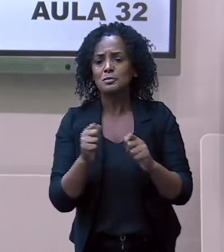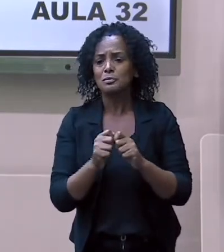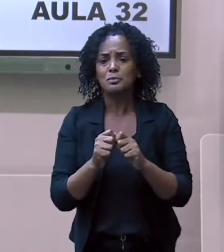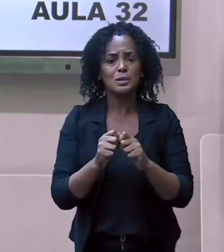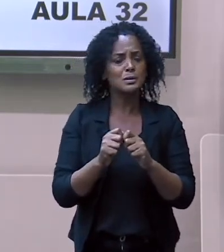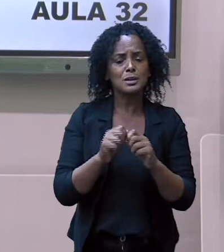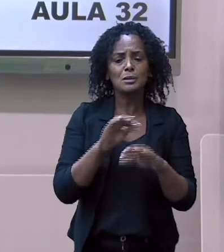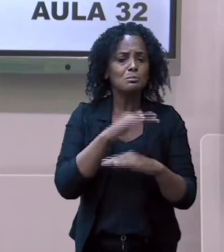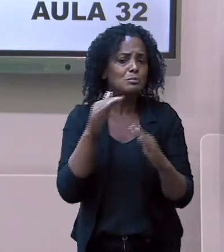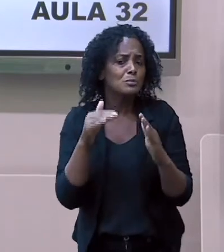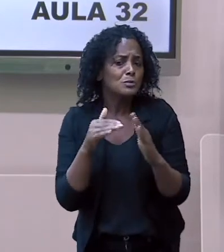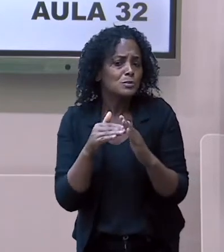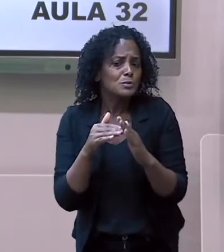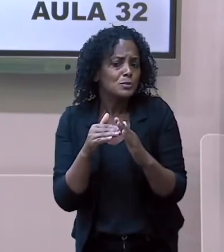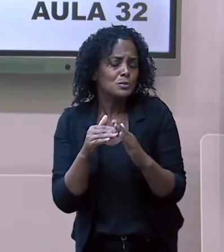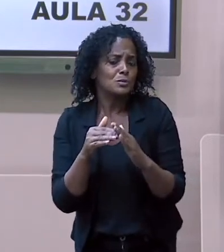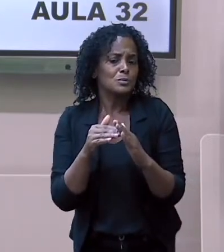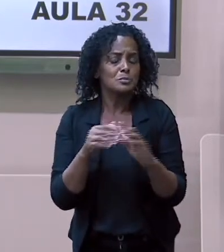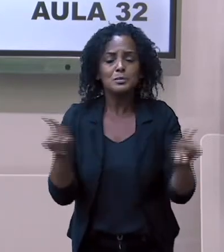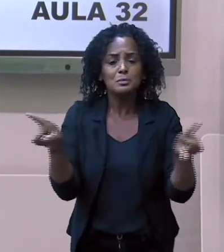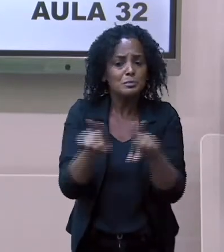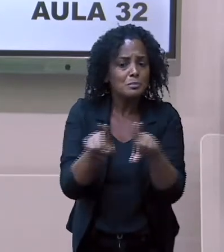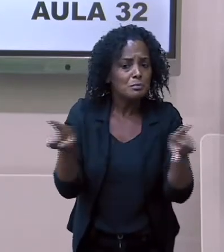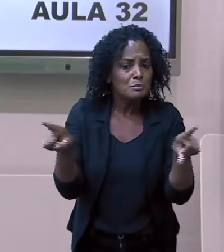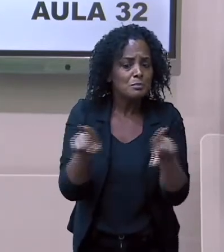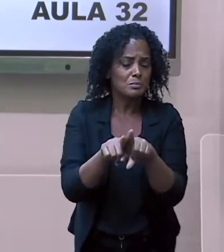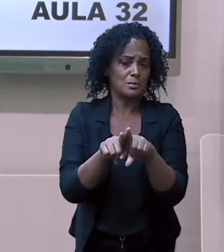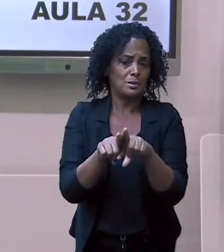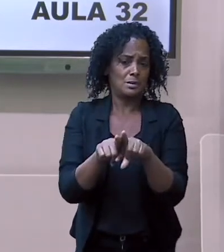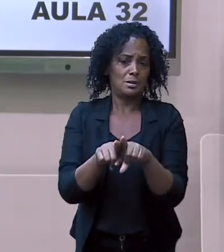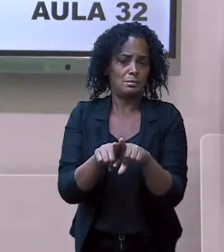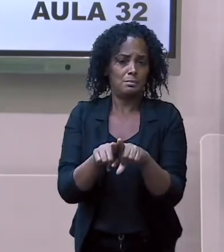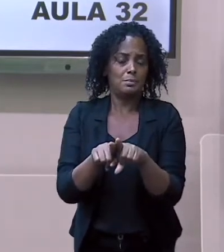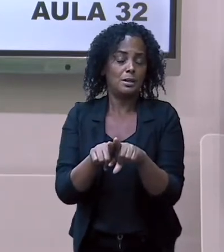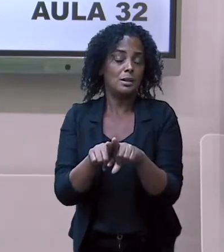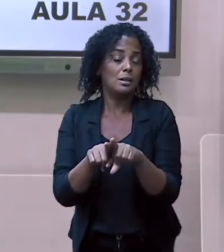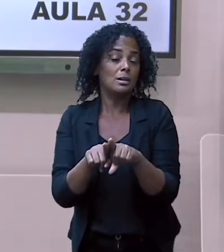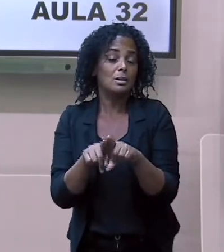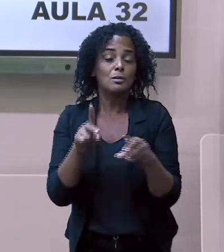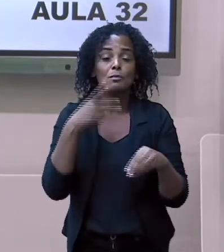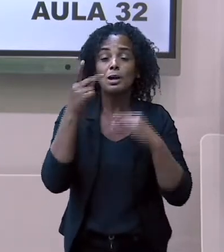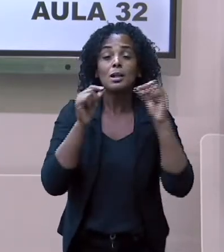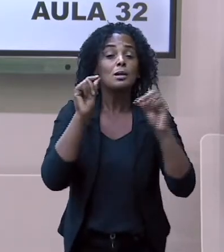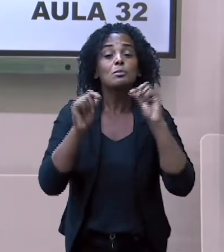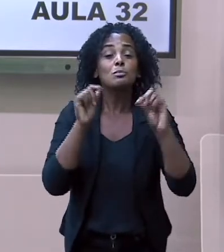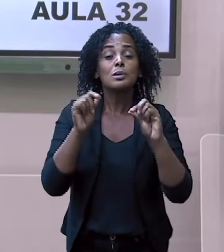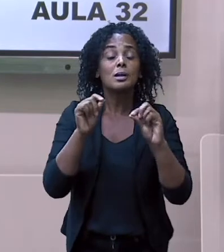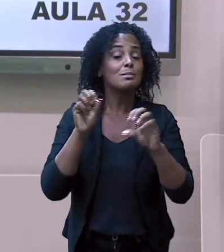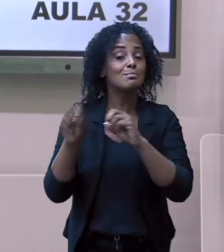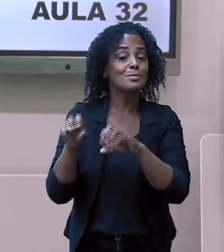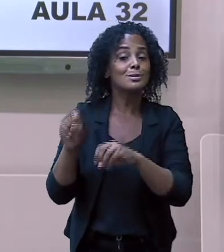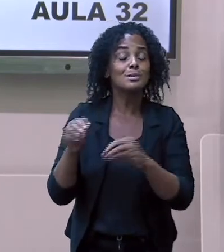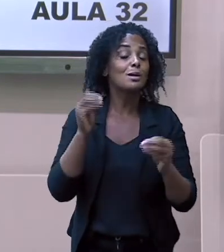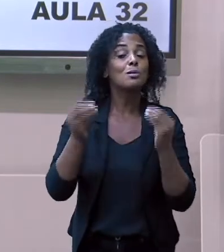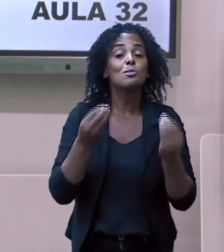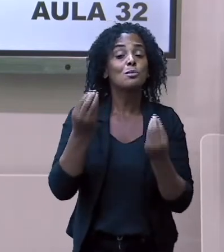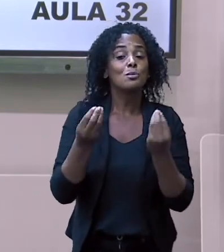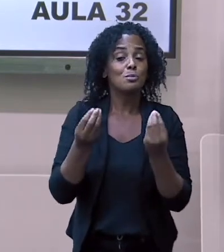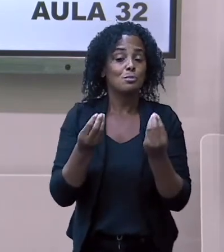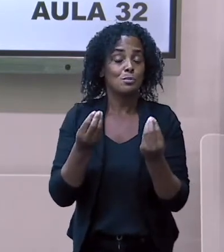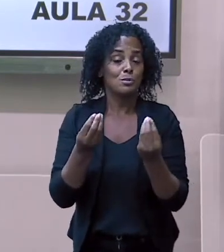operação. Vamos seguir aqui também alguns passos, que falam sobre como resolver uma expressão